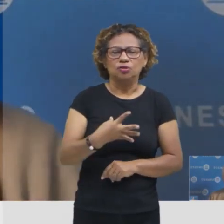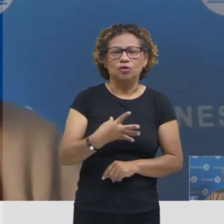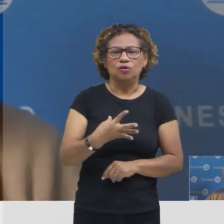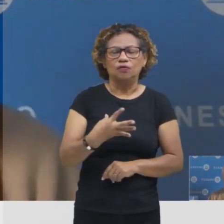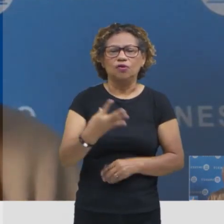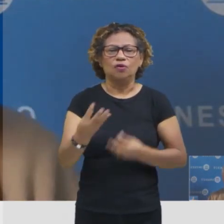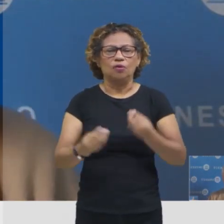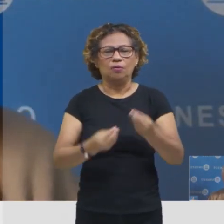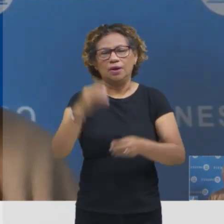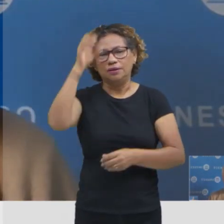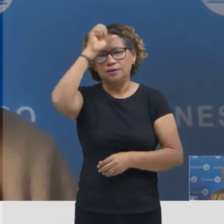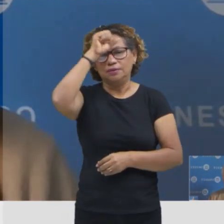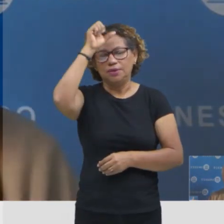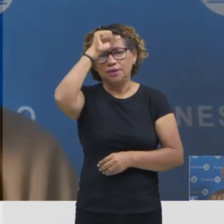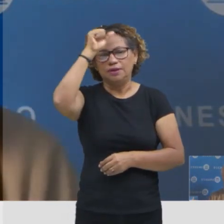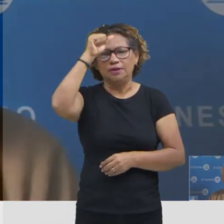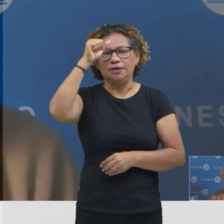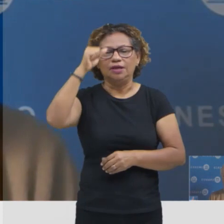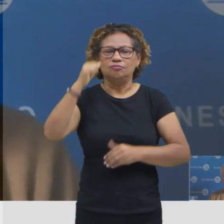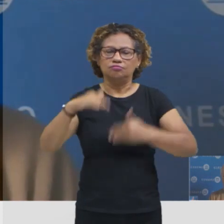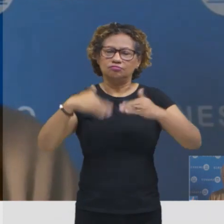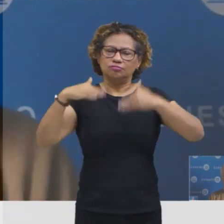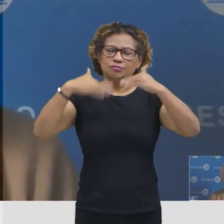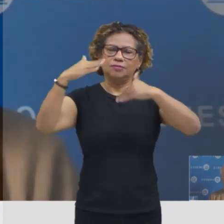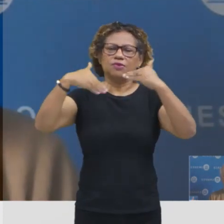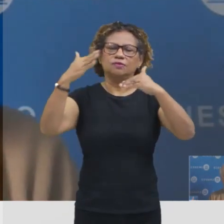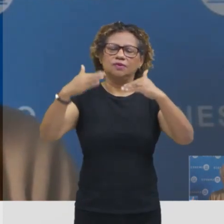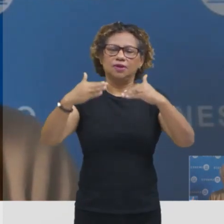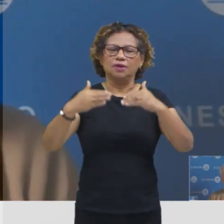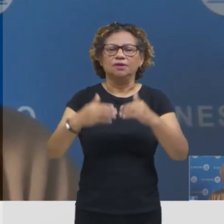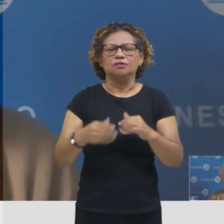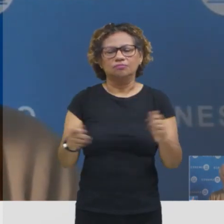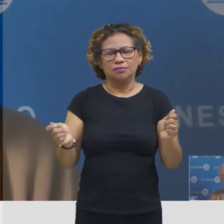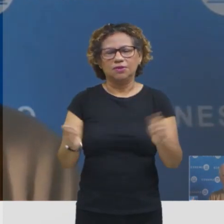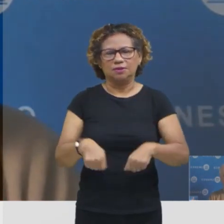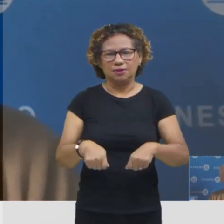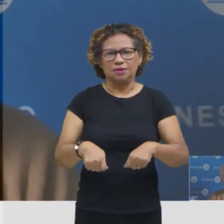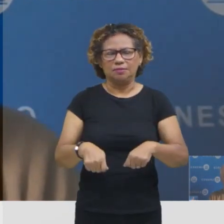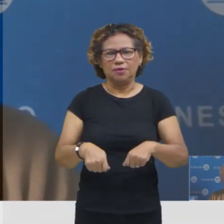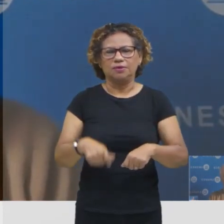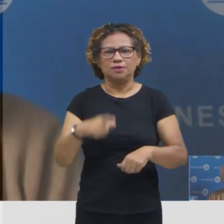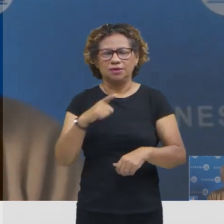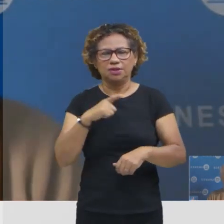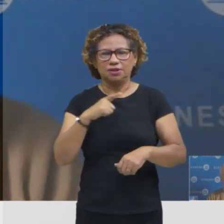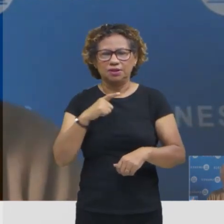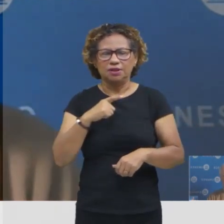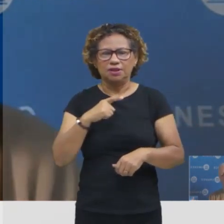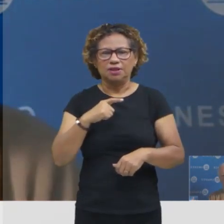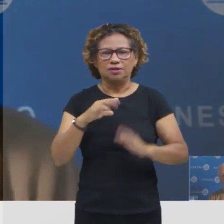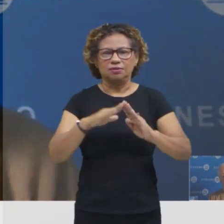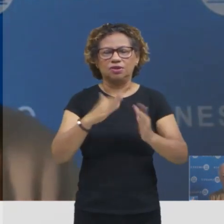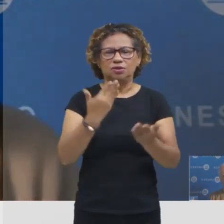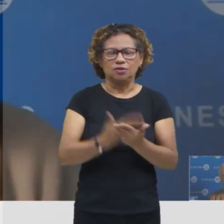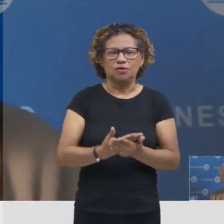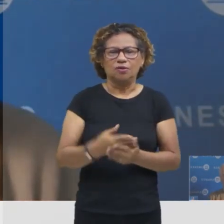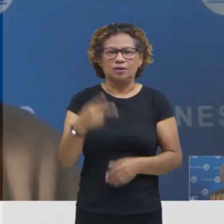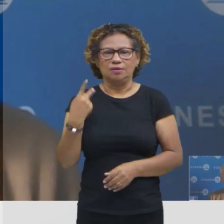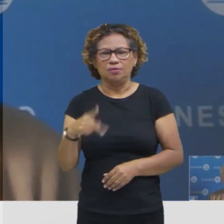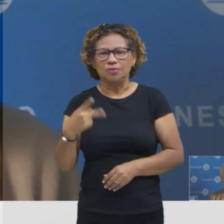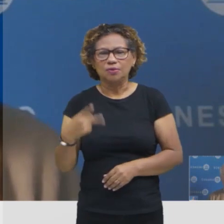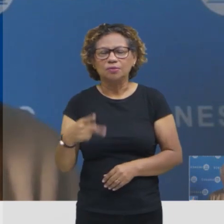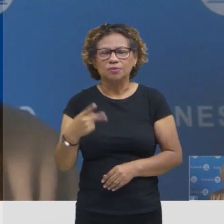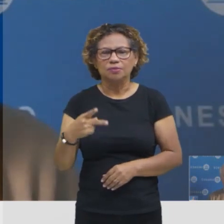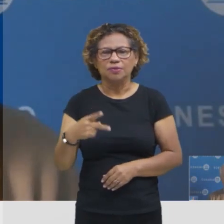que levem todos os alunos à aprendizagem e que possam ser e ter na escola pública a grande instituição